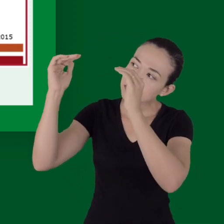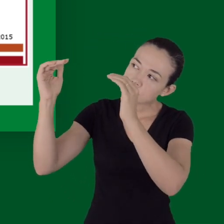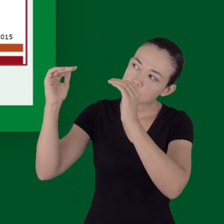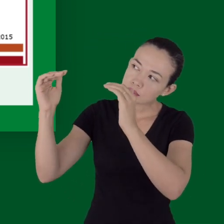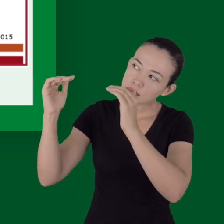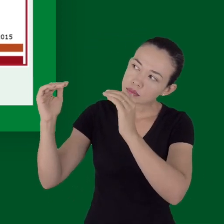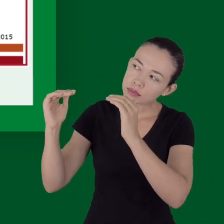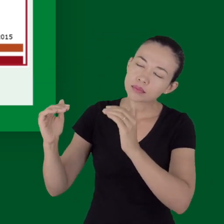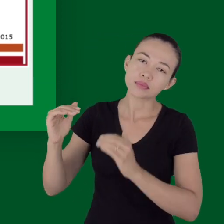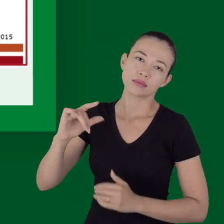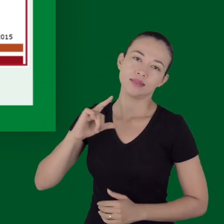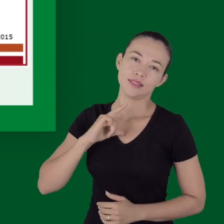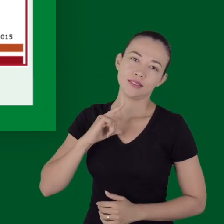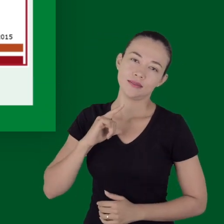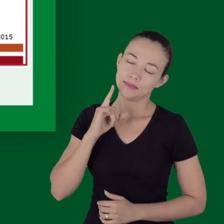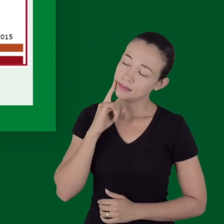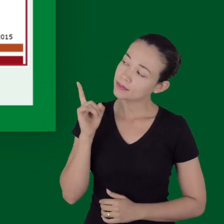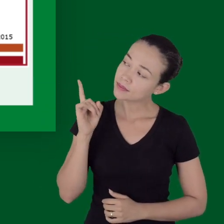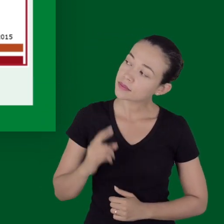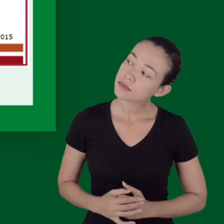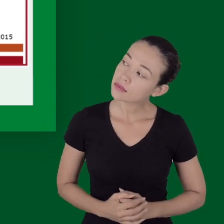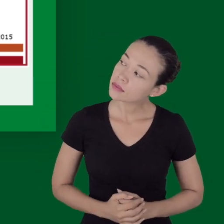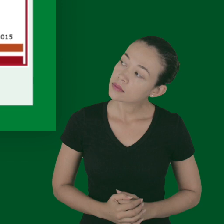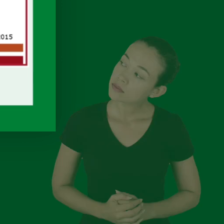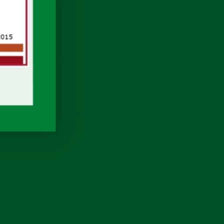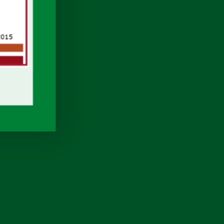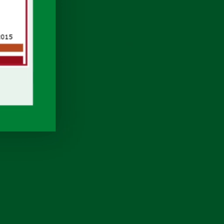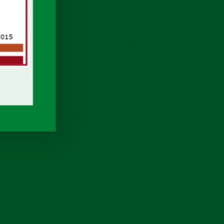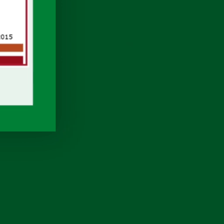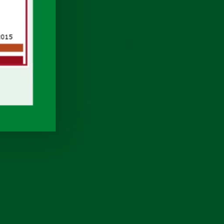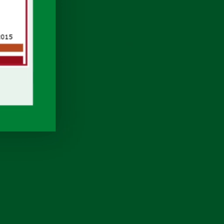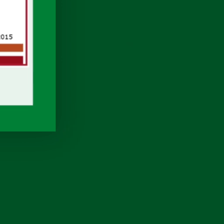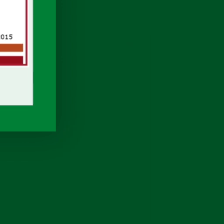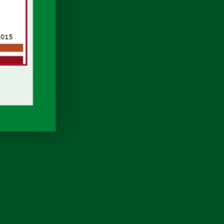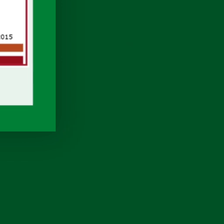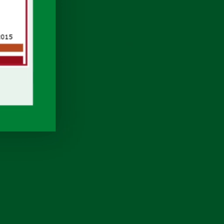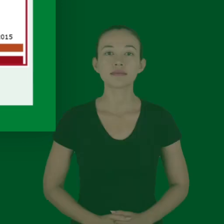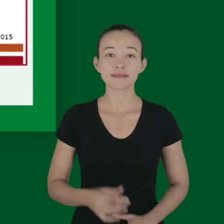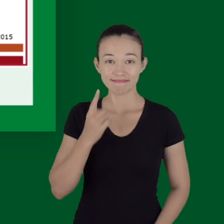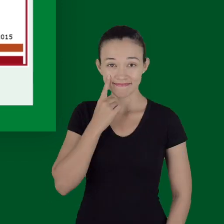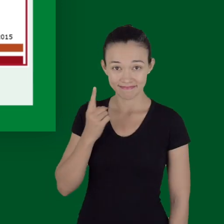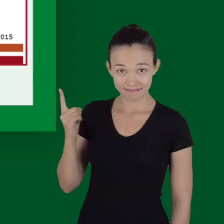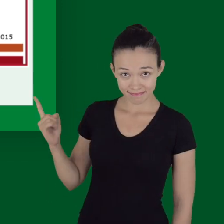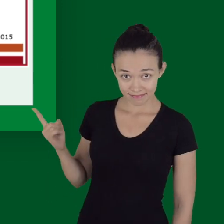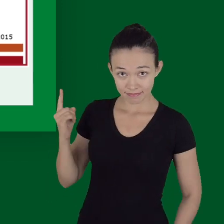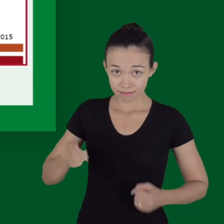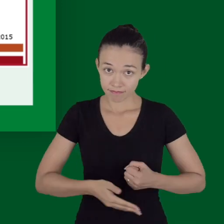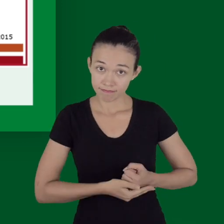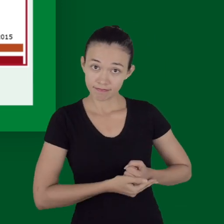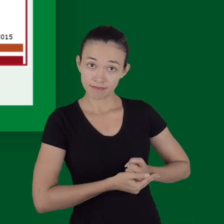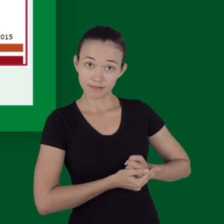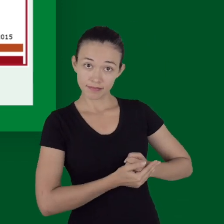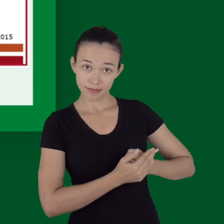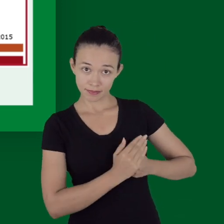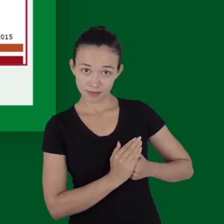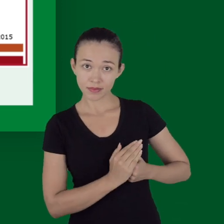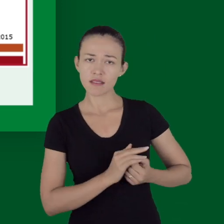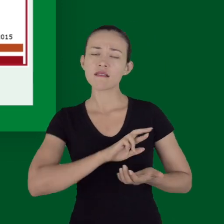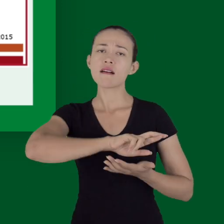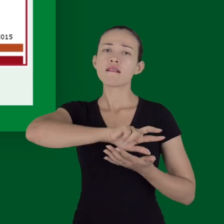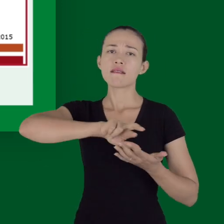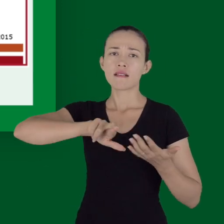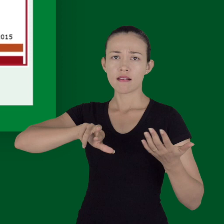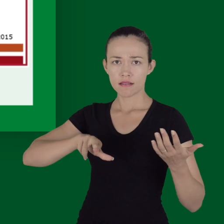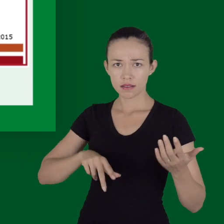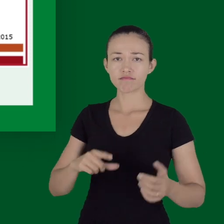BAV avançado e o 2:1, e o BAV de terceiro grau, que é o BAVT. Dentro desses